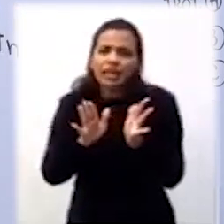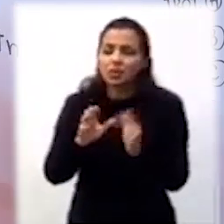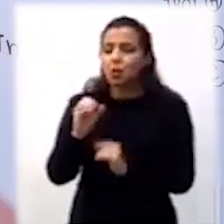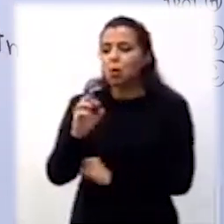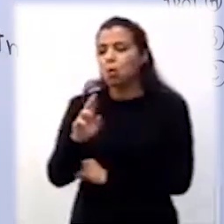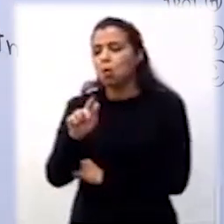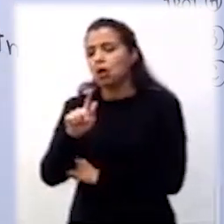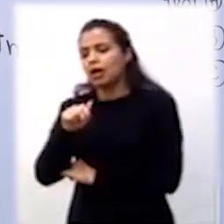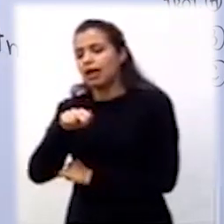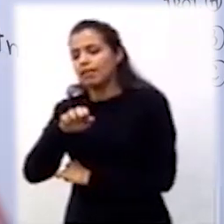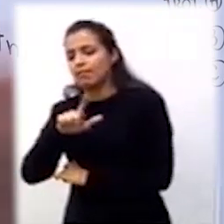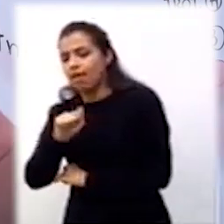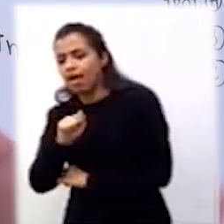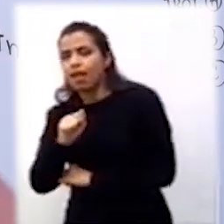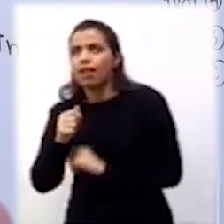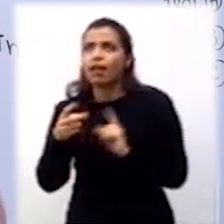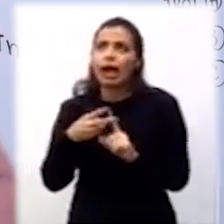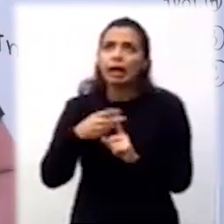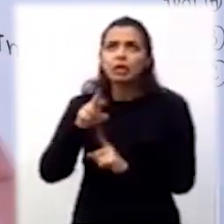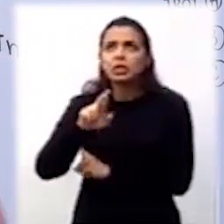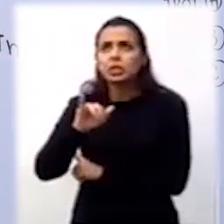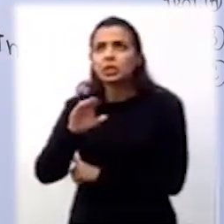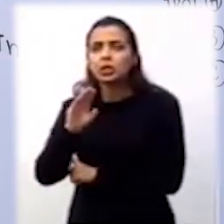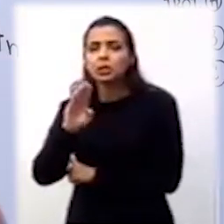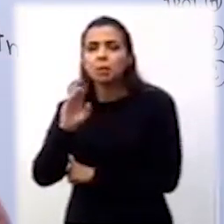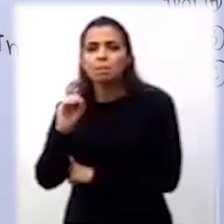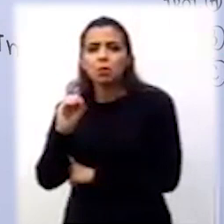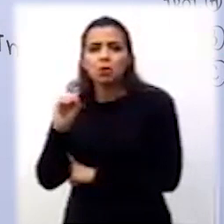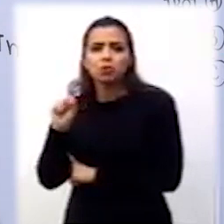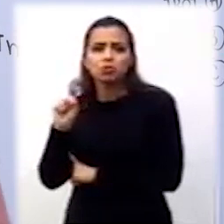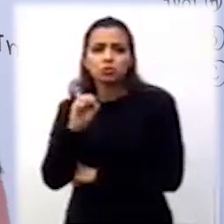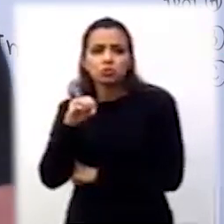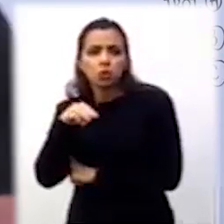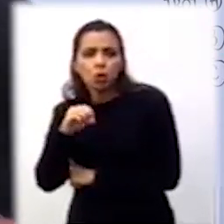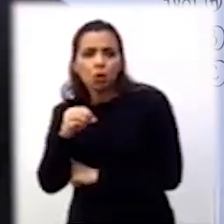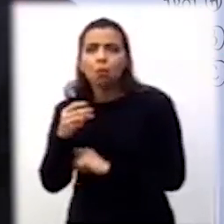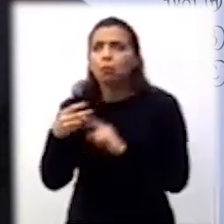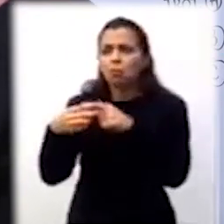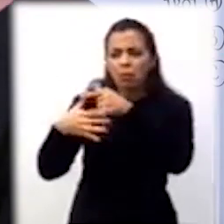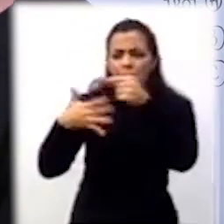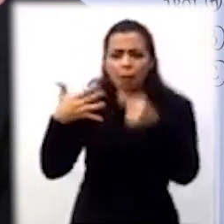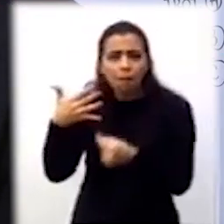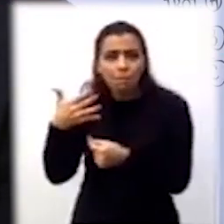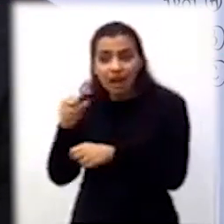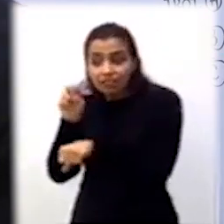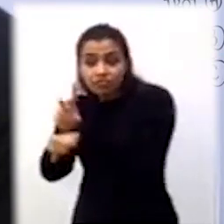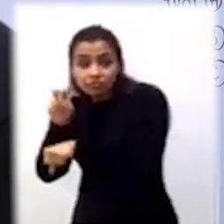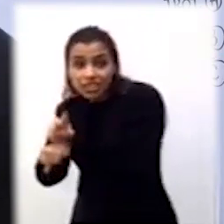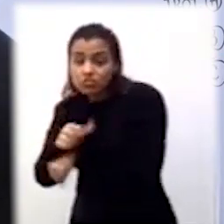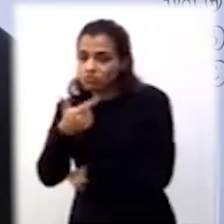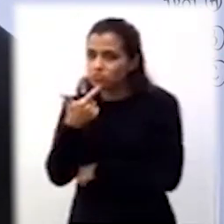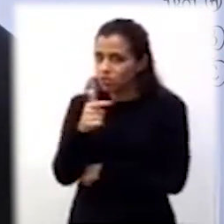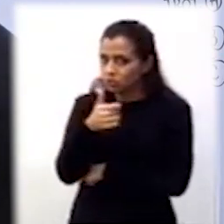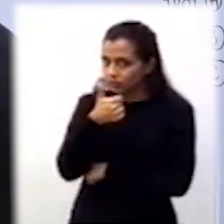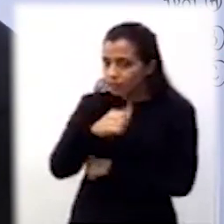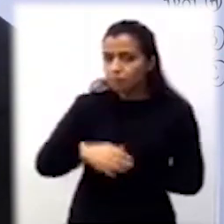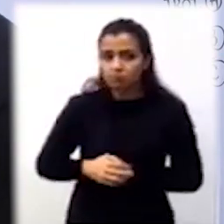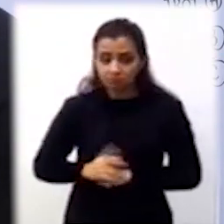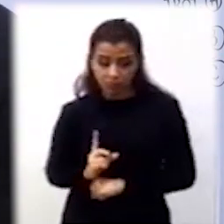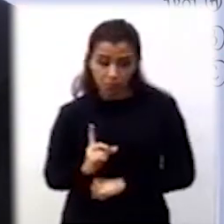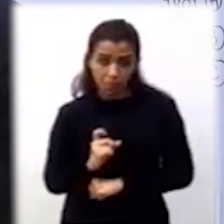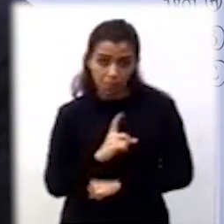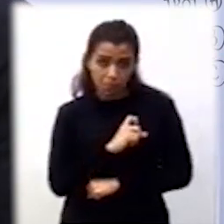organelas, você já estudou aí ribossomo, mitocôndria, vírus não possui, tá? É um parasita